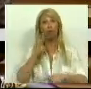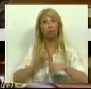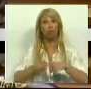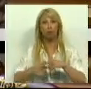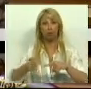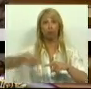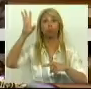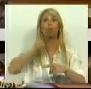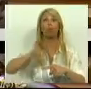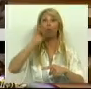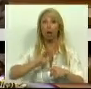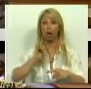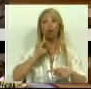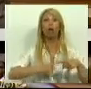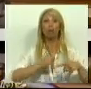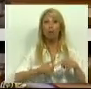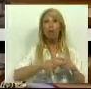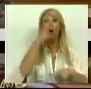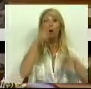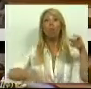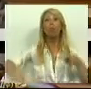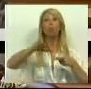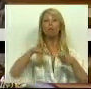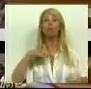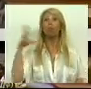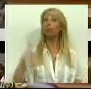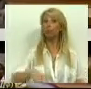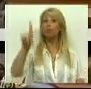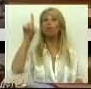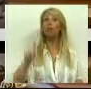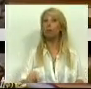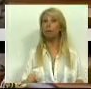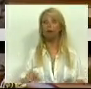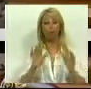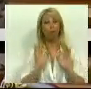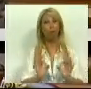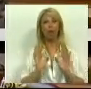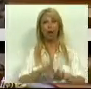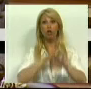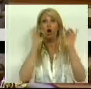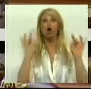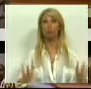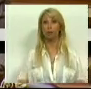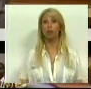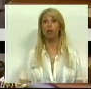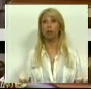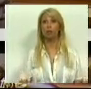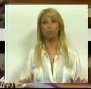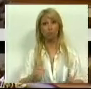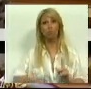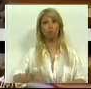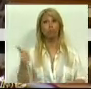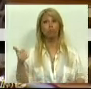ganhou, portanto, muito a população portuguesa e ganhámos também até nos cuidados hospitalares, quando